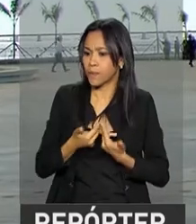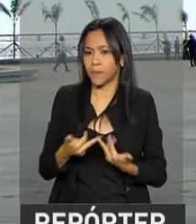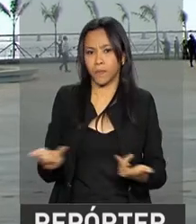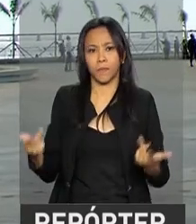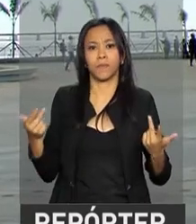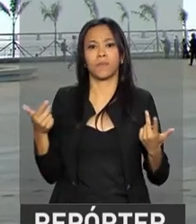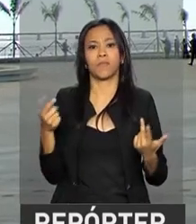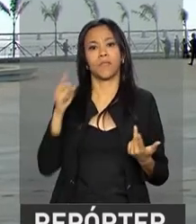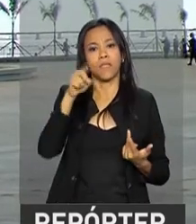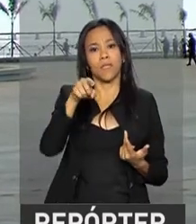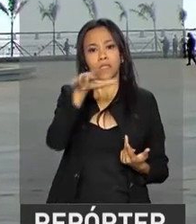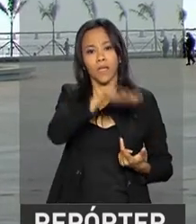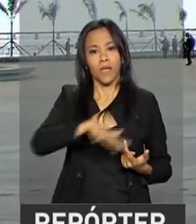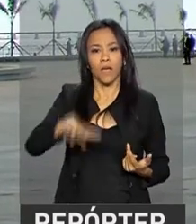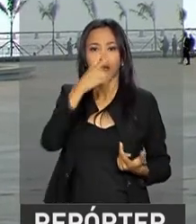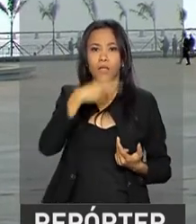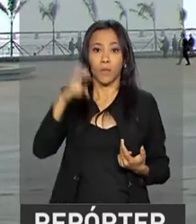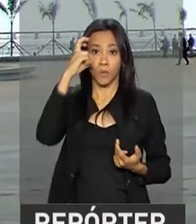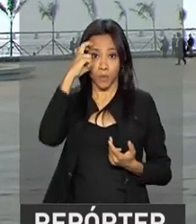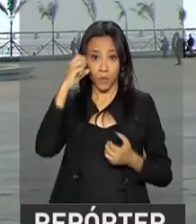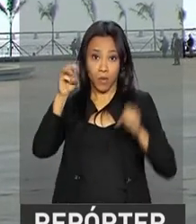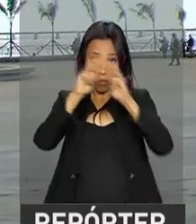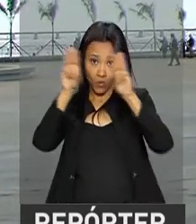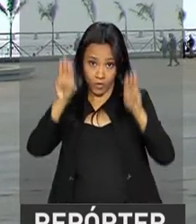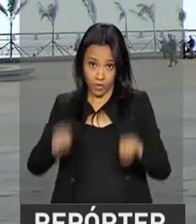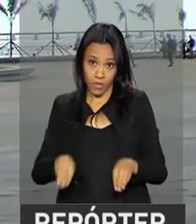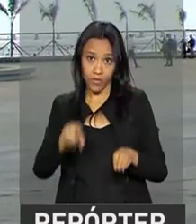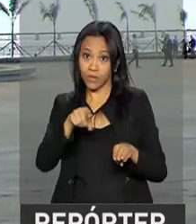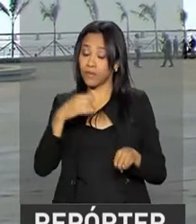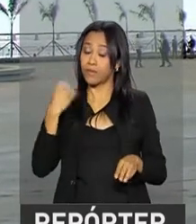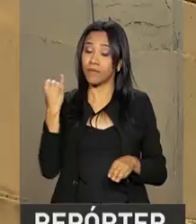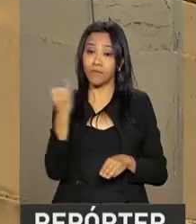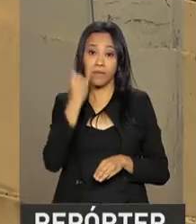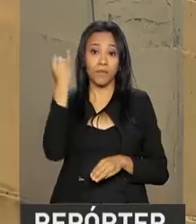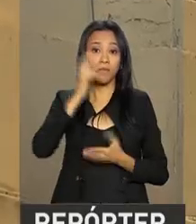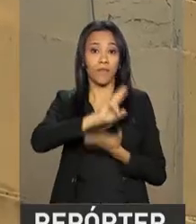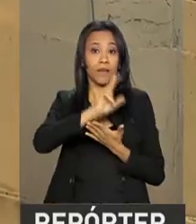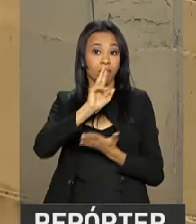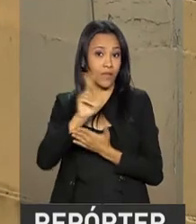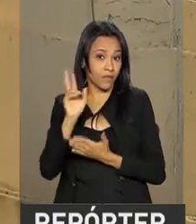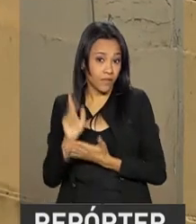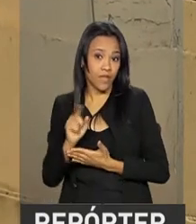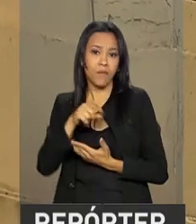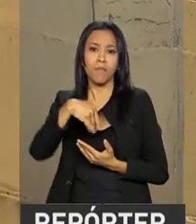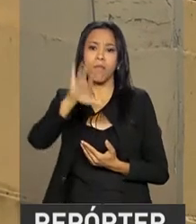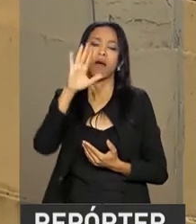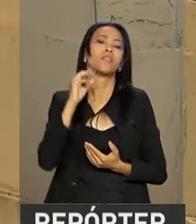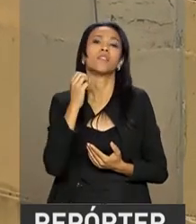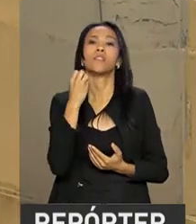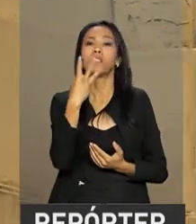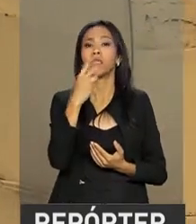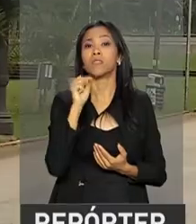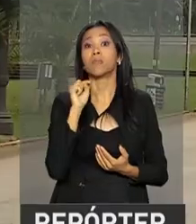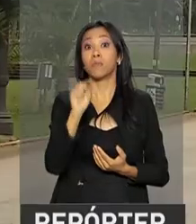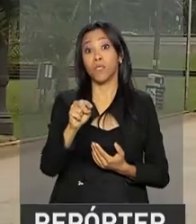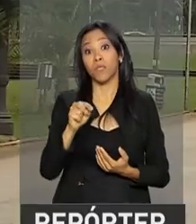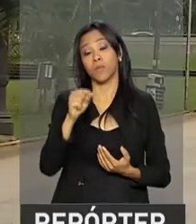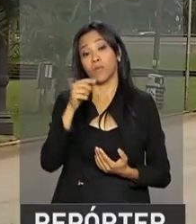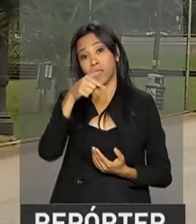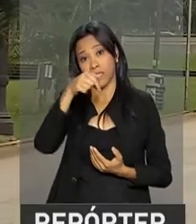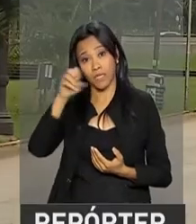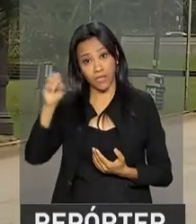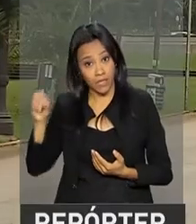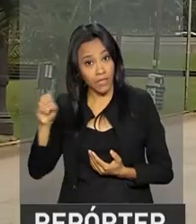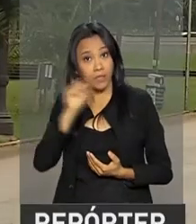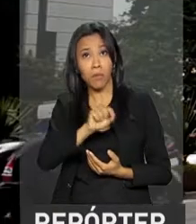No universo da cultura, os museus assumem várias funções. São mais de 3.700 instituições mapeadas